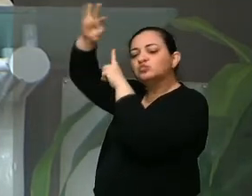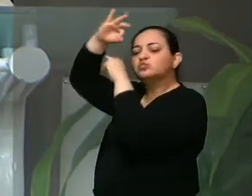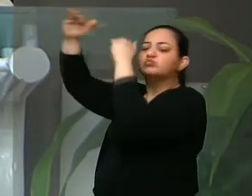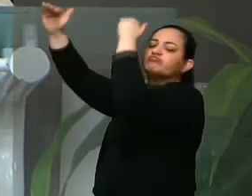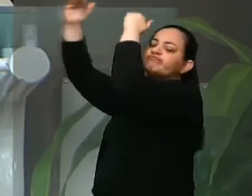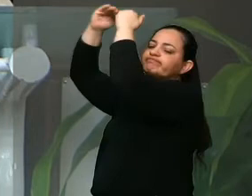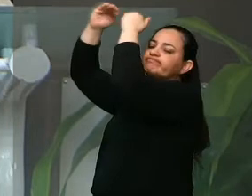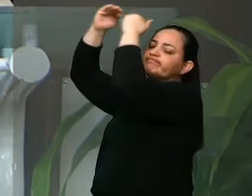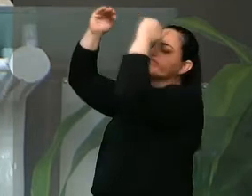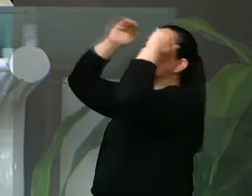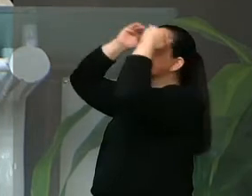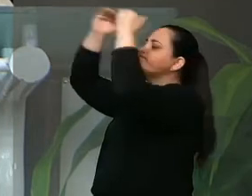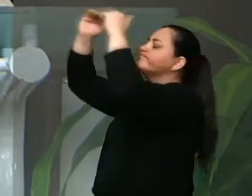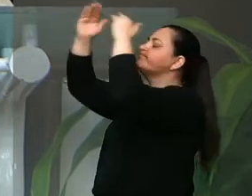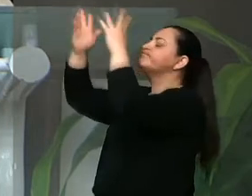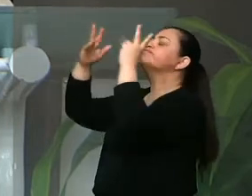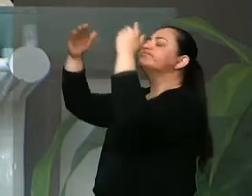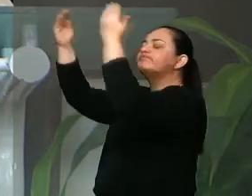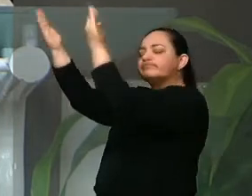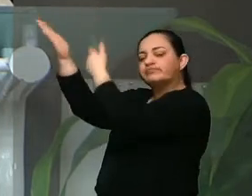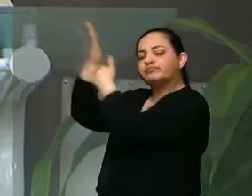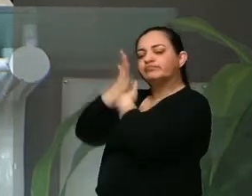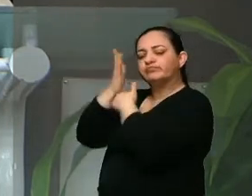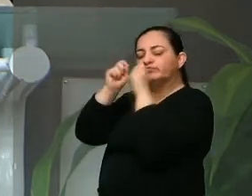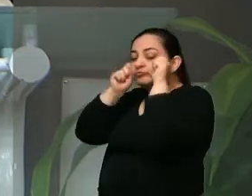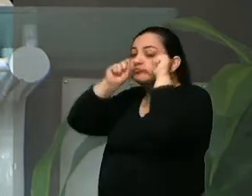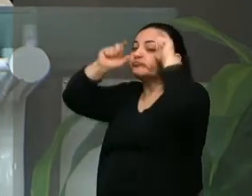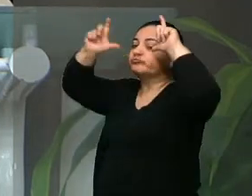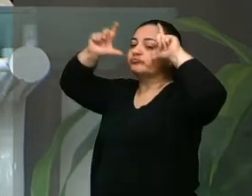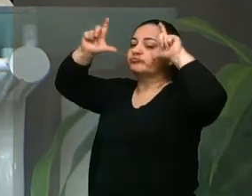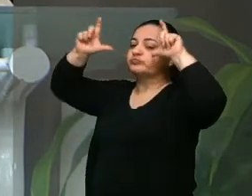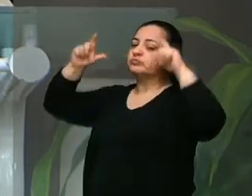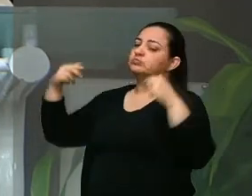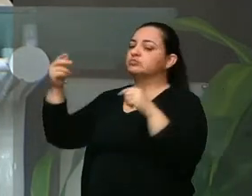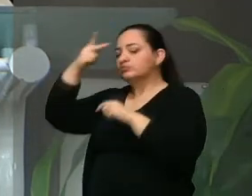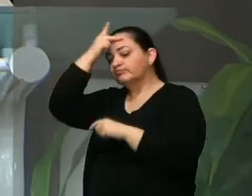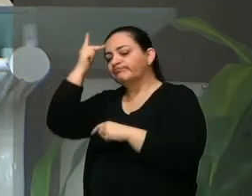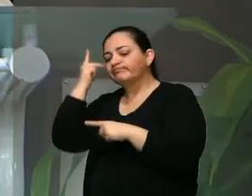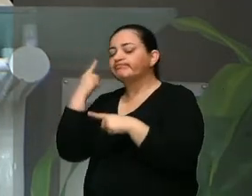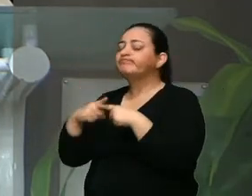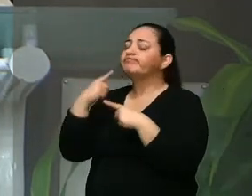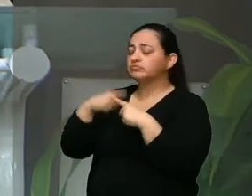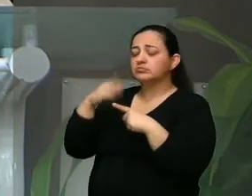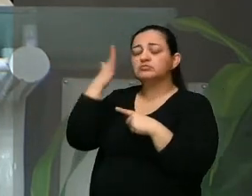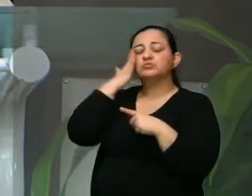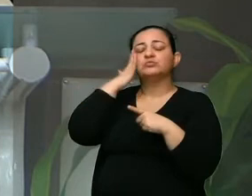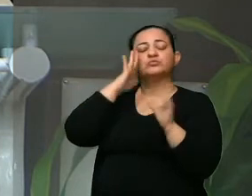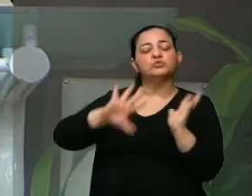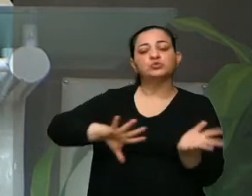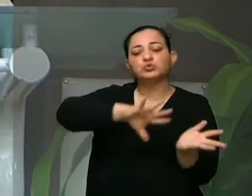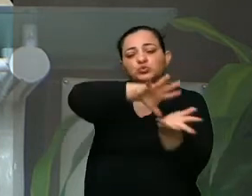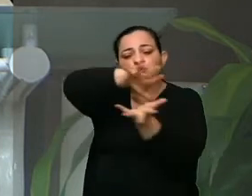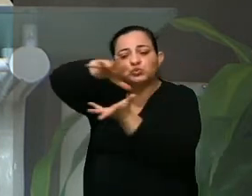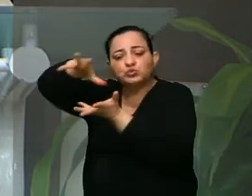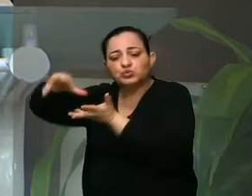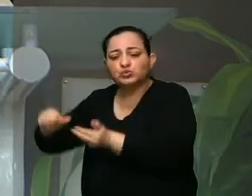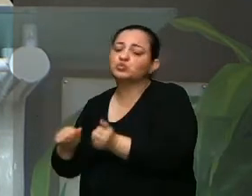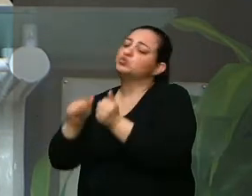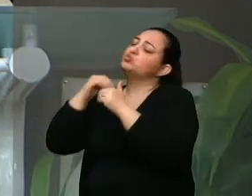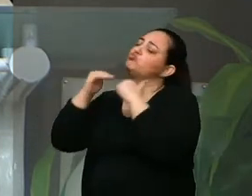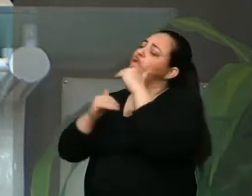ajuda meus irmãos pai desperta senhor porque eu sei que o mundo cada dia está